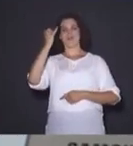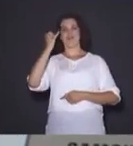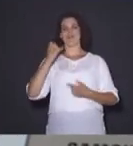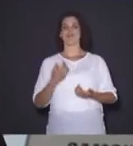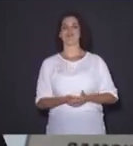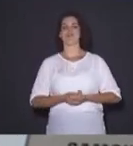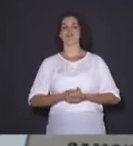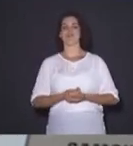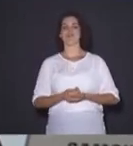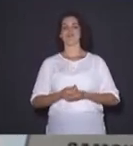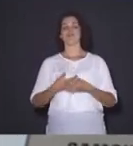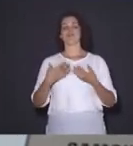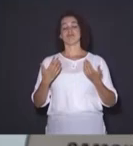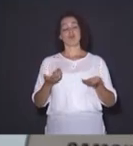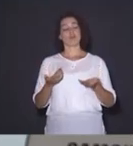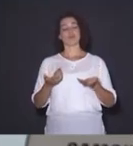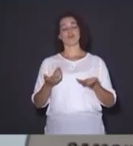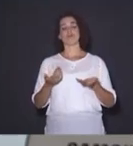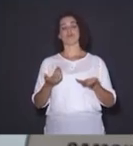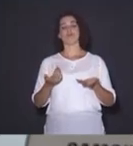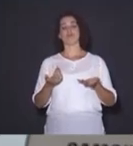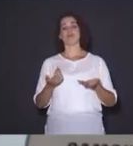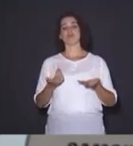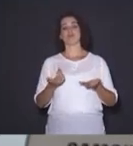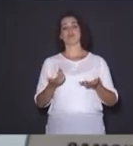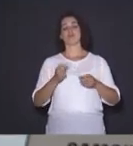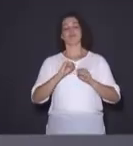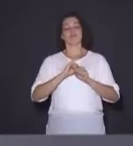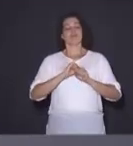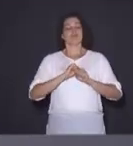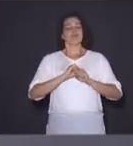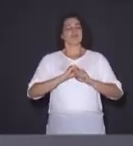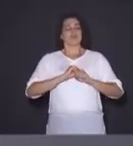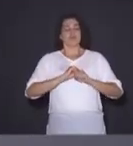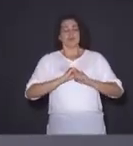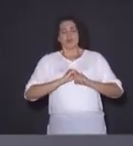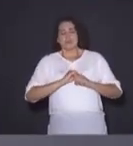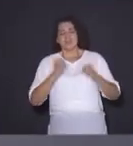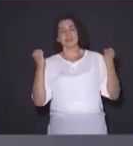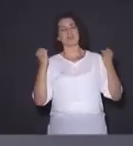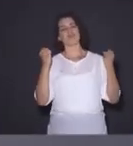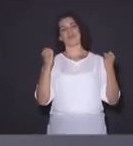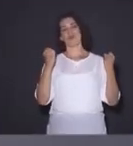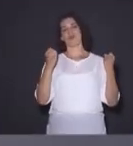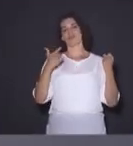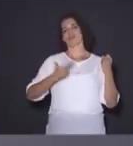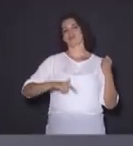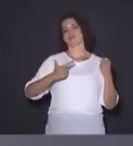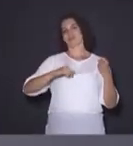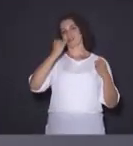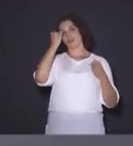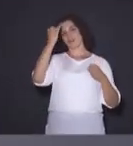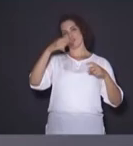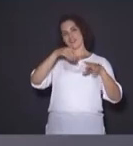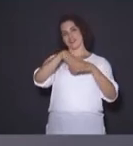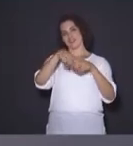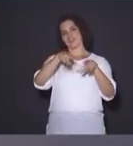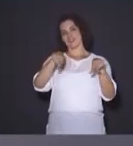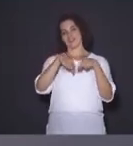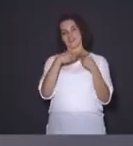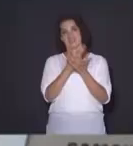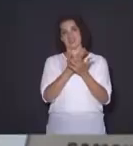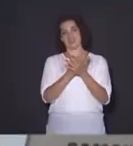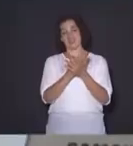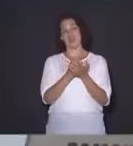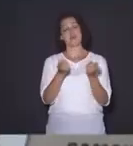é não é possível que a gente não tenha ideologia dentro de sala de aula o que a gente pode ter é a